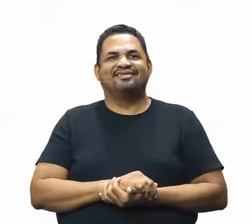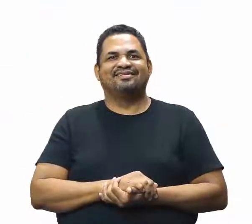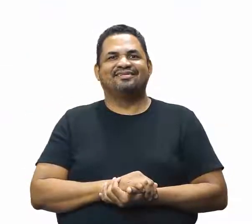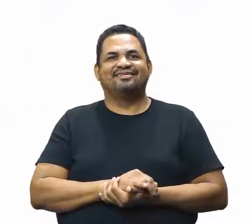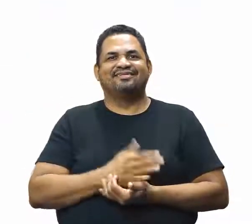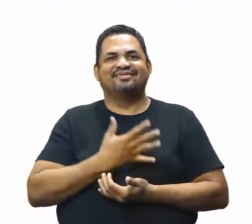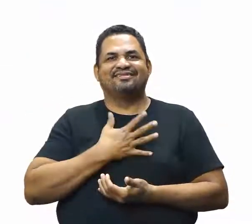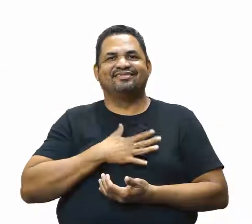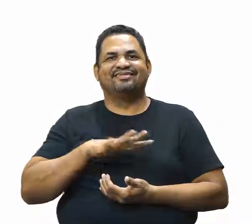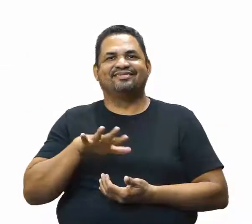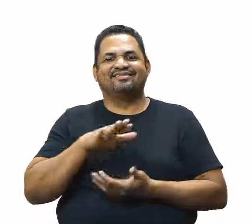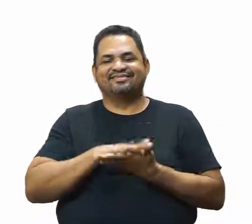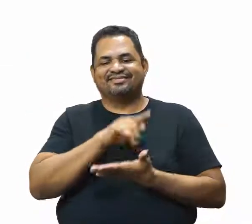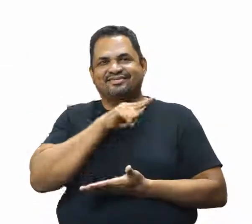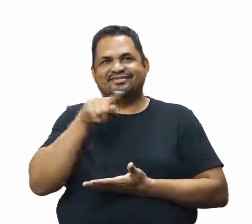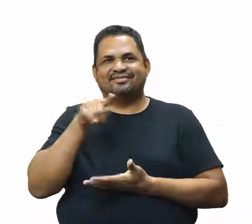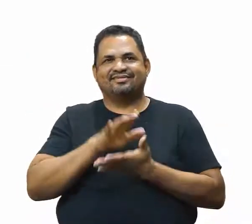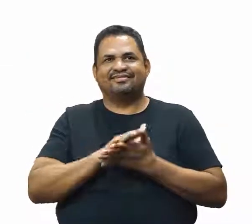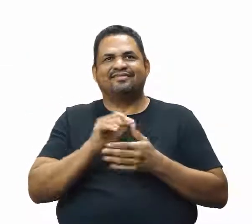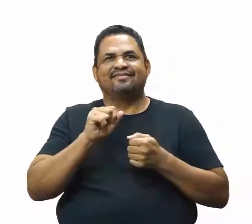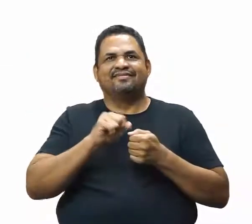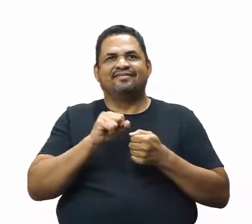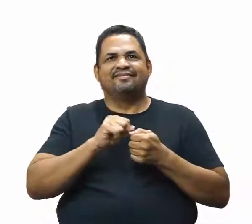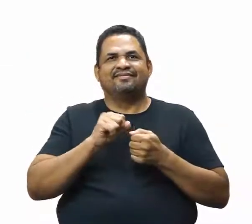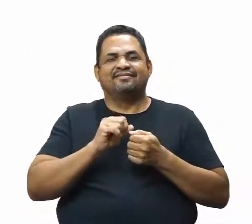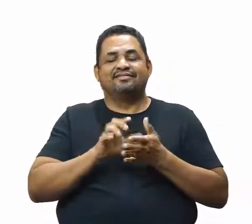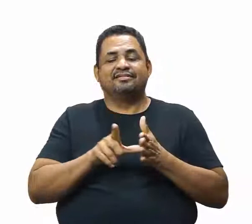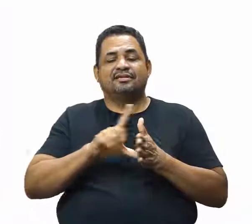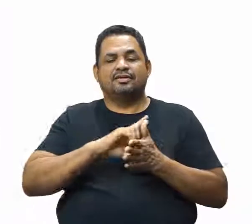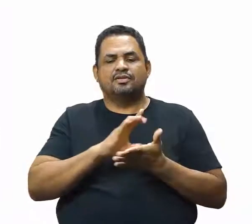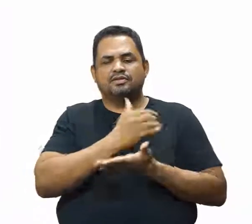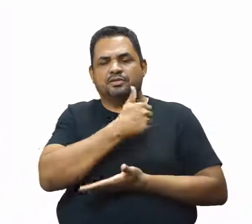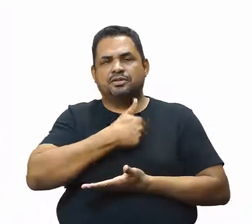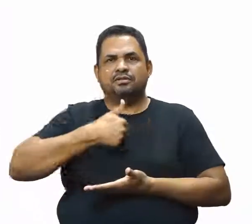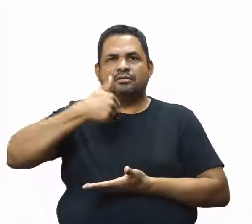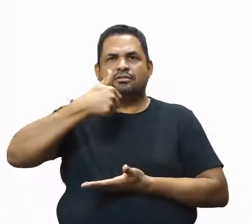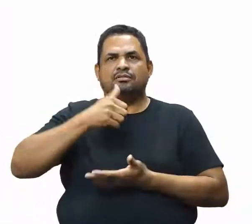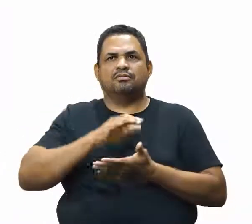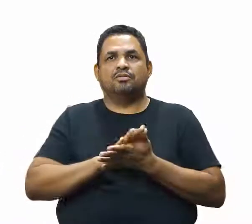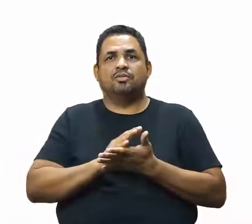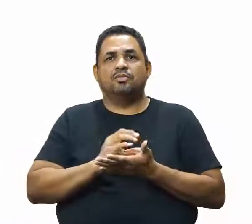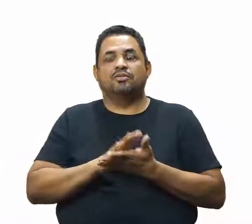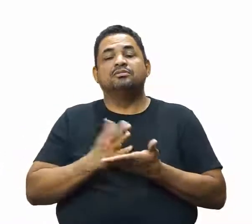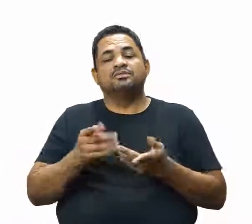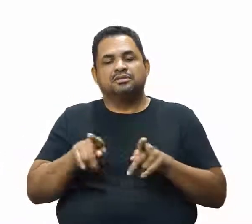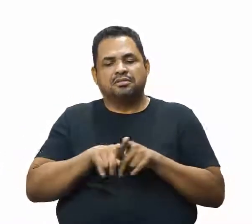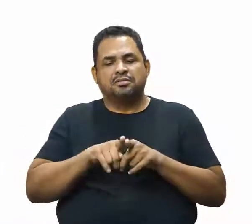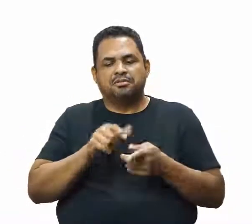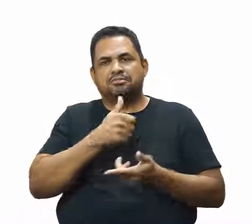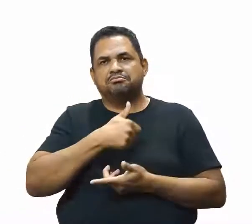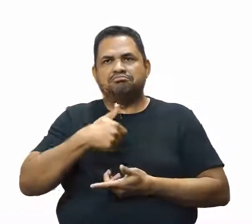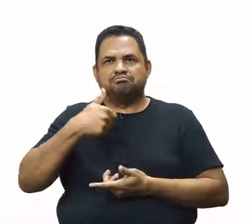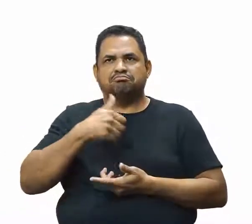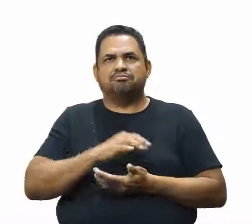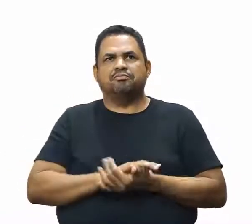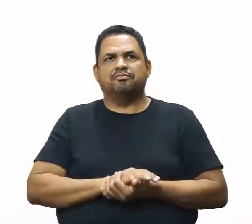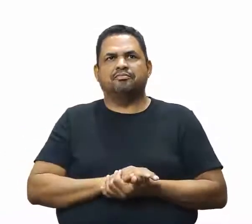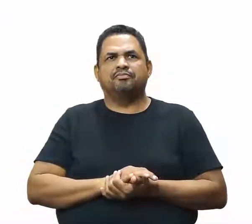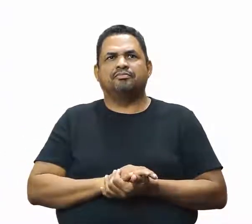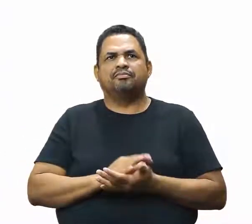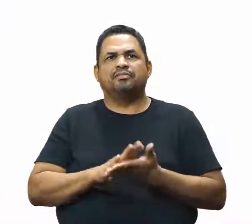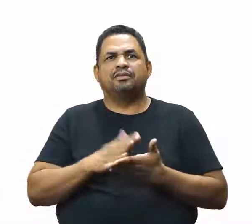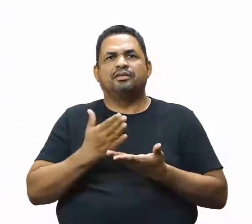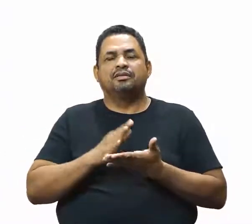esses traços. A realização do pré-beneficiamento e o beneficiamento, olha aí, galerinha,